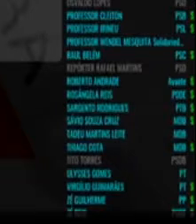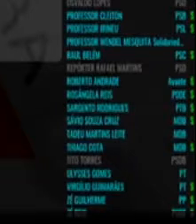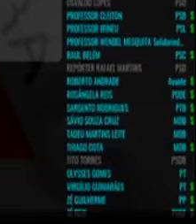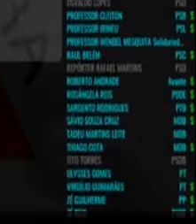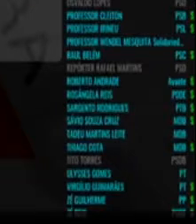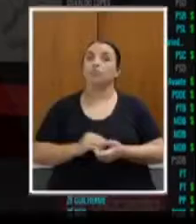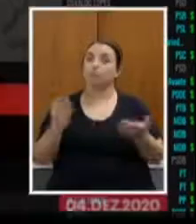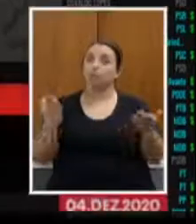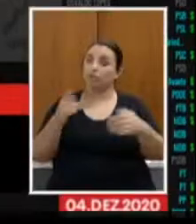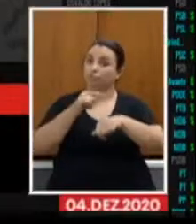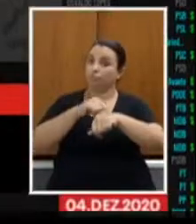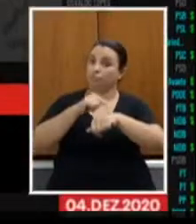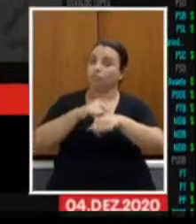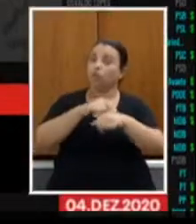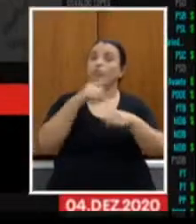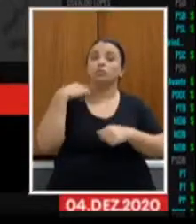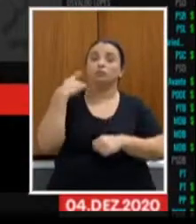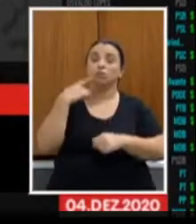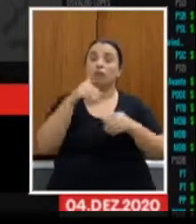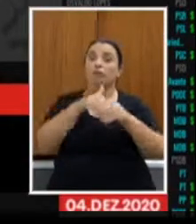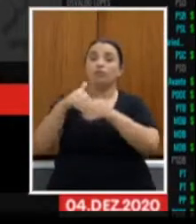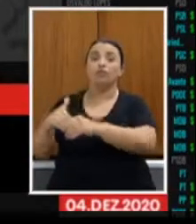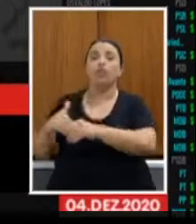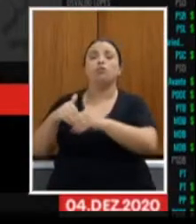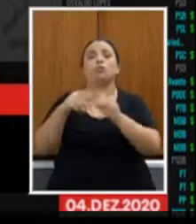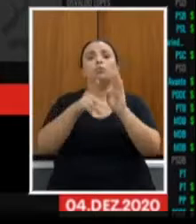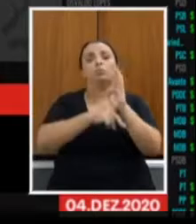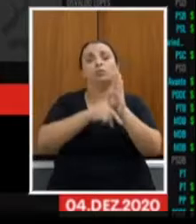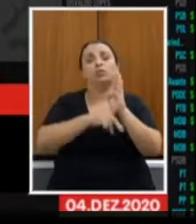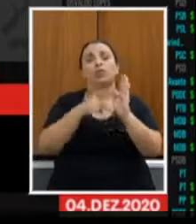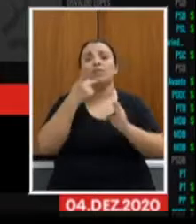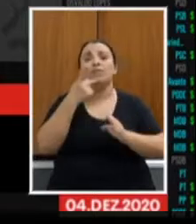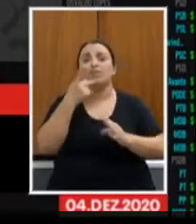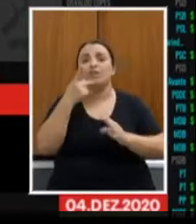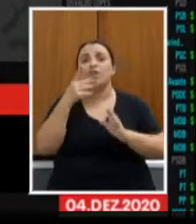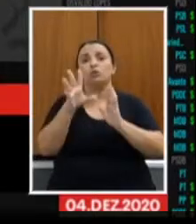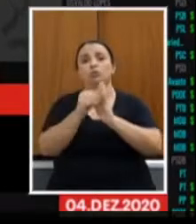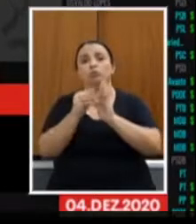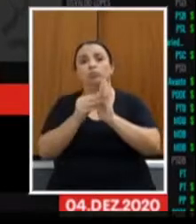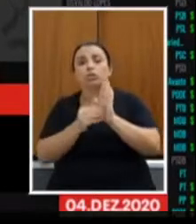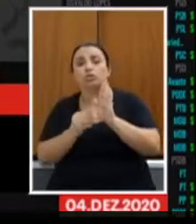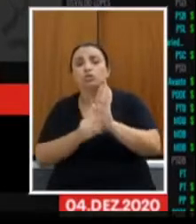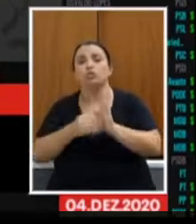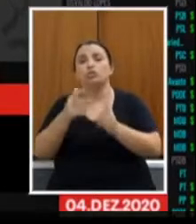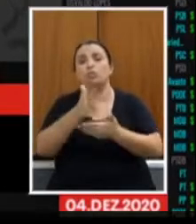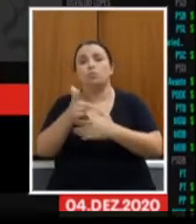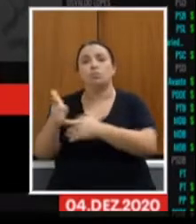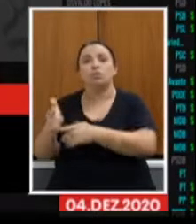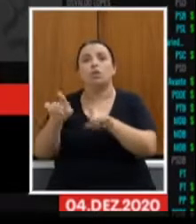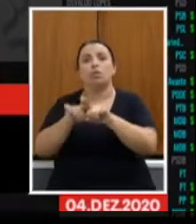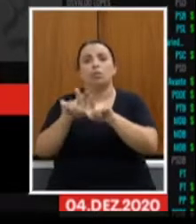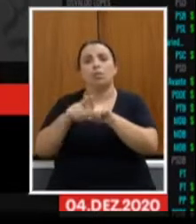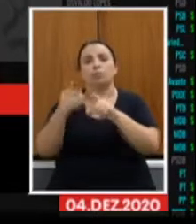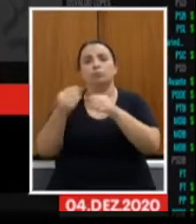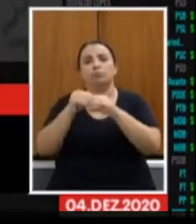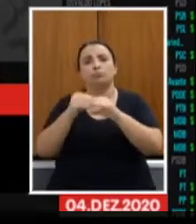Neste momento, os deputados votam o projeto de lei que trata do registro de armas de fogo e munições apreendidas no Estado.